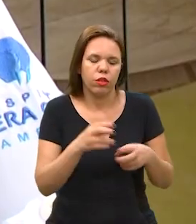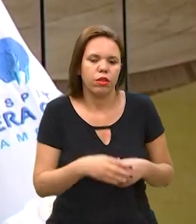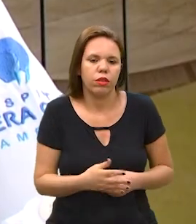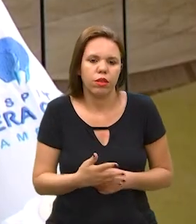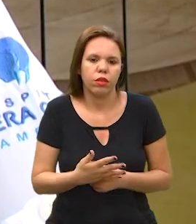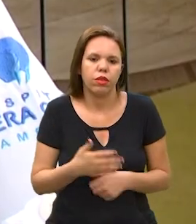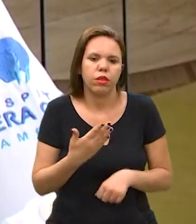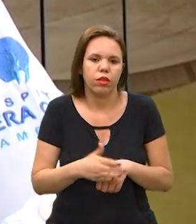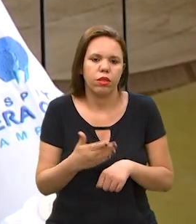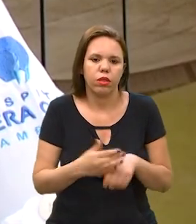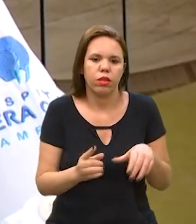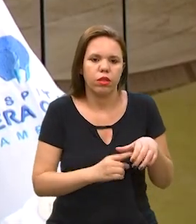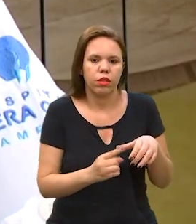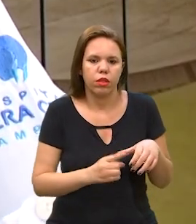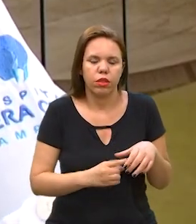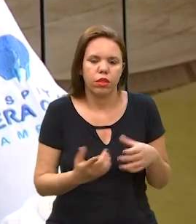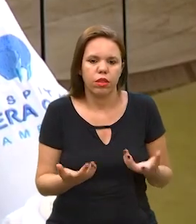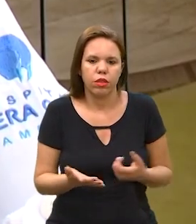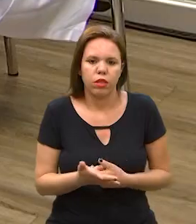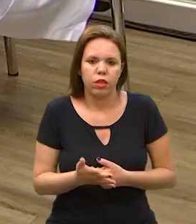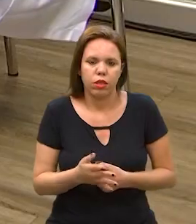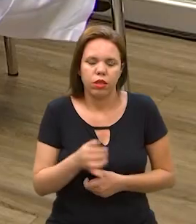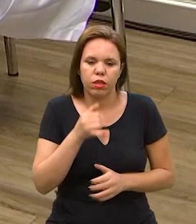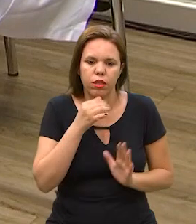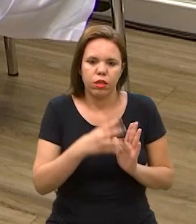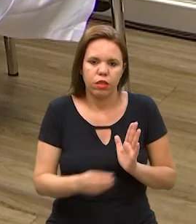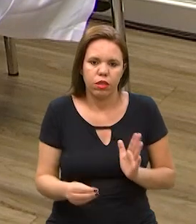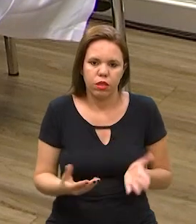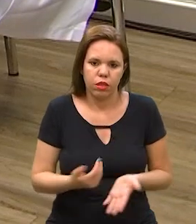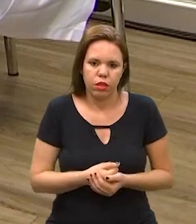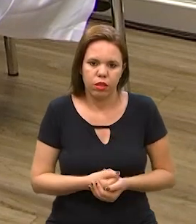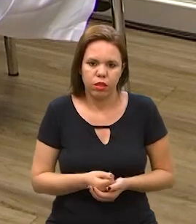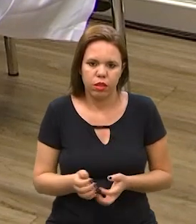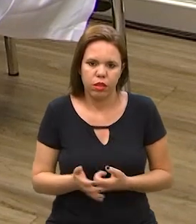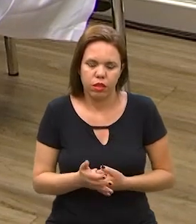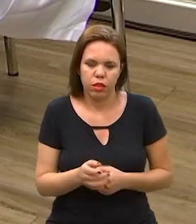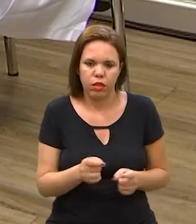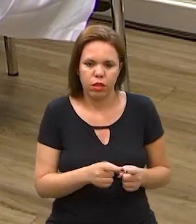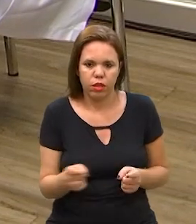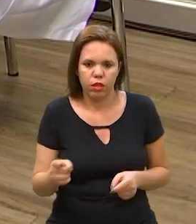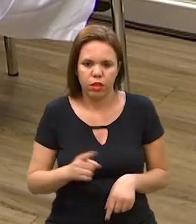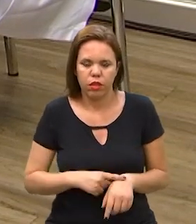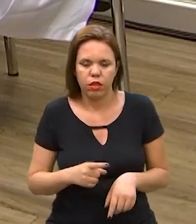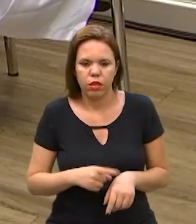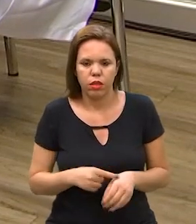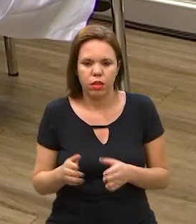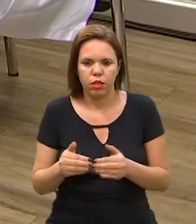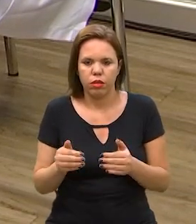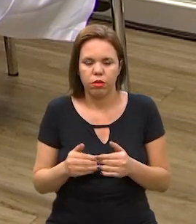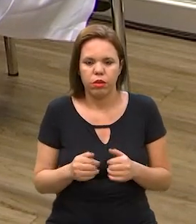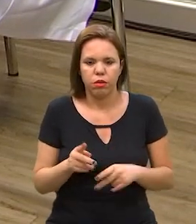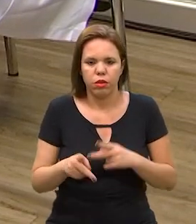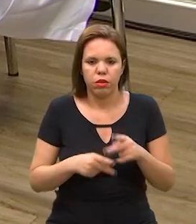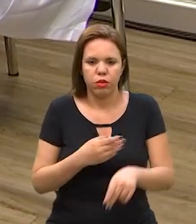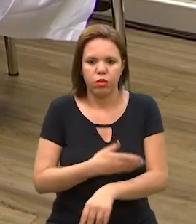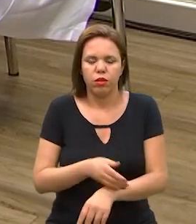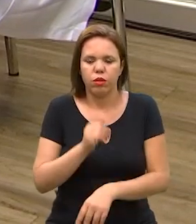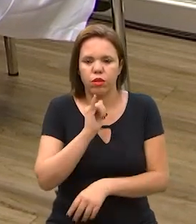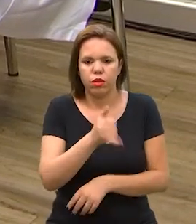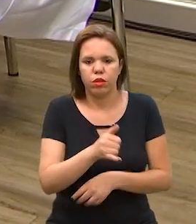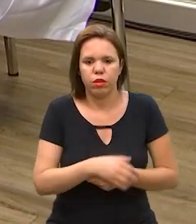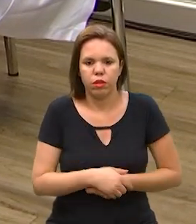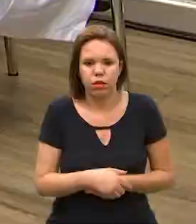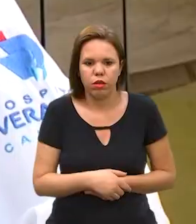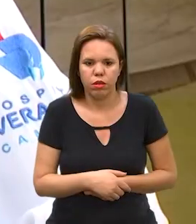gente observa na prática clínica de uma forma muito exemplar, né? A partir da hora que a gente solicita, então o que a gente costuma